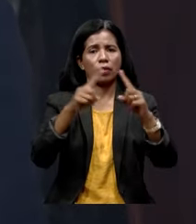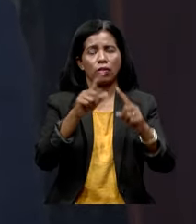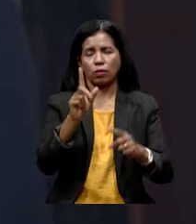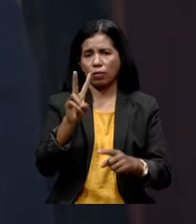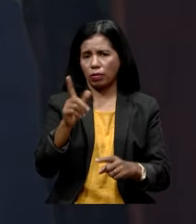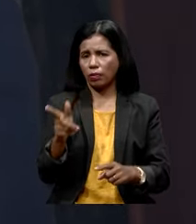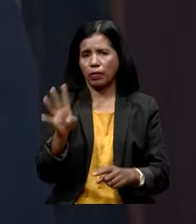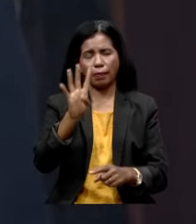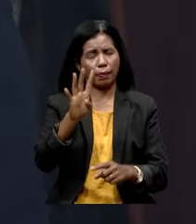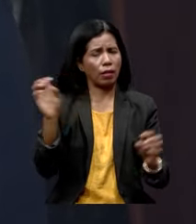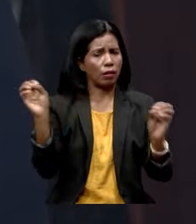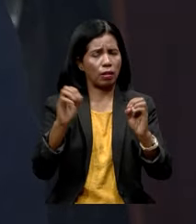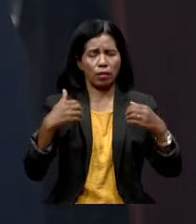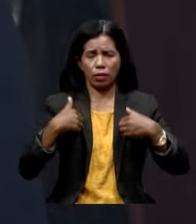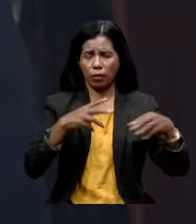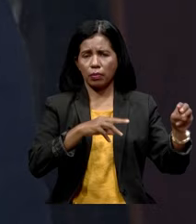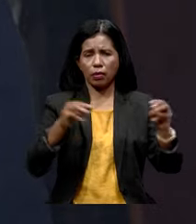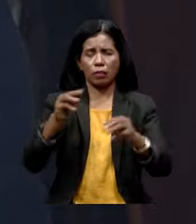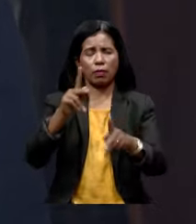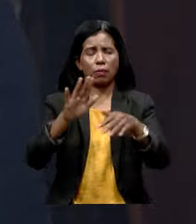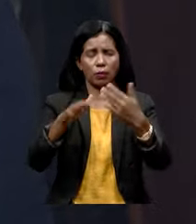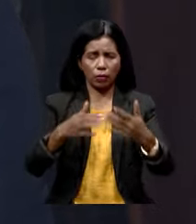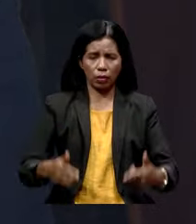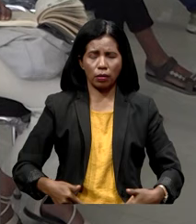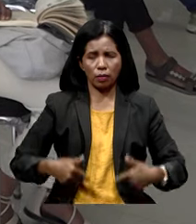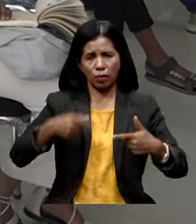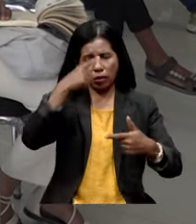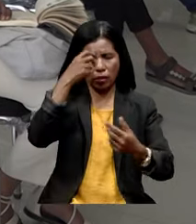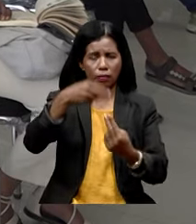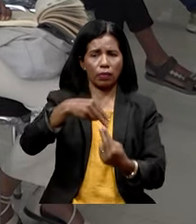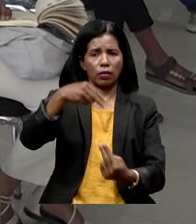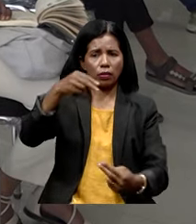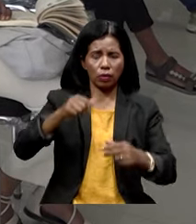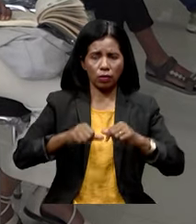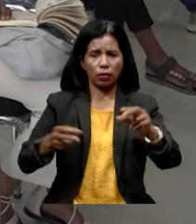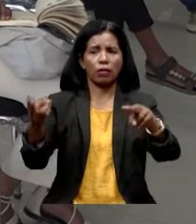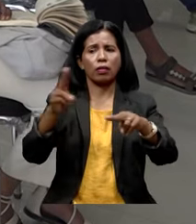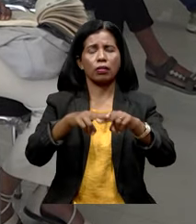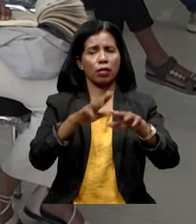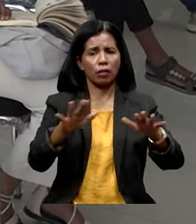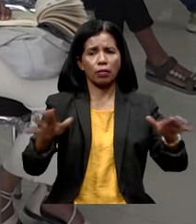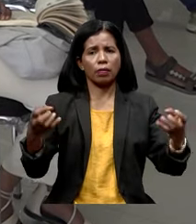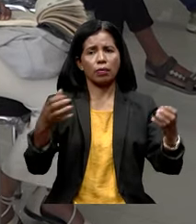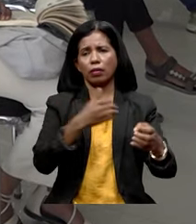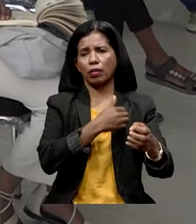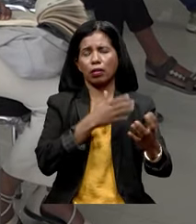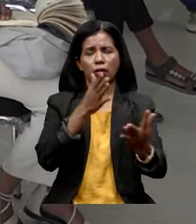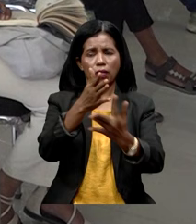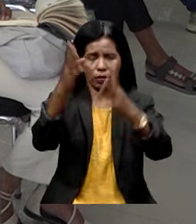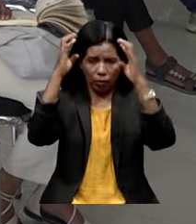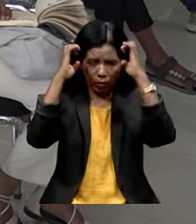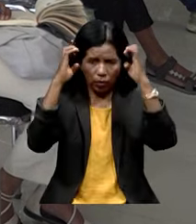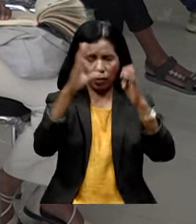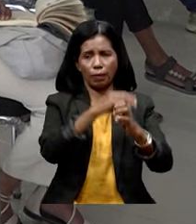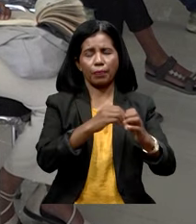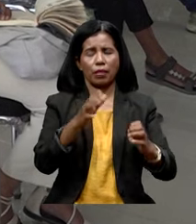Reisen Hat, la ia mudança ba povo ne moris, tamba má nutrição se continua aumenta, la barik barak mak se dau acesso ba educação, e